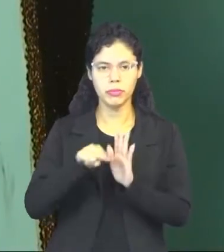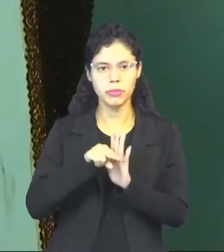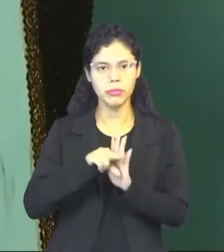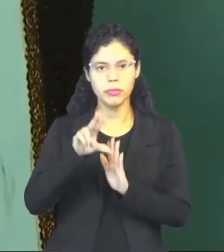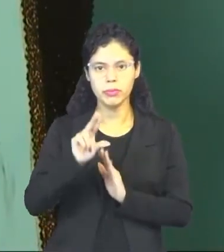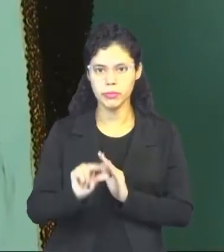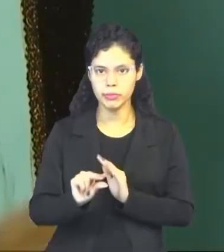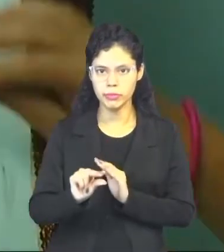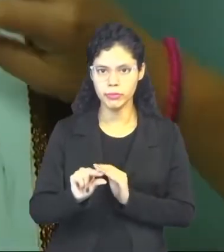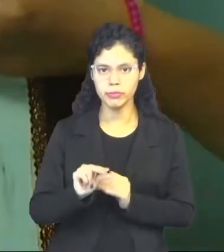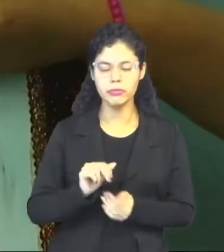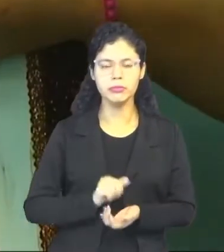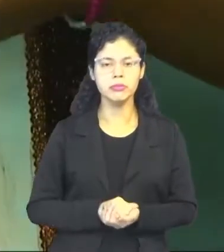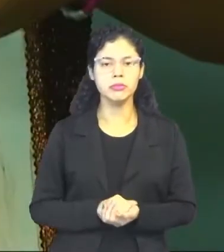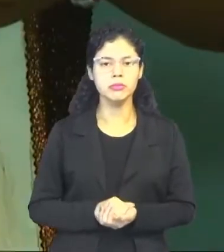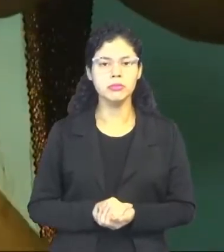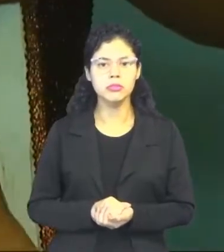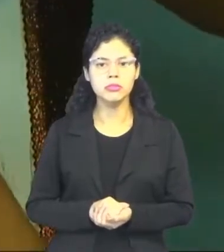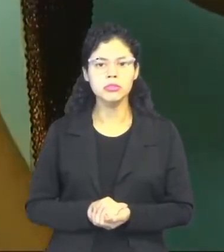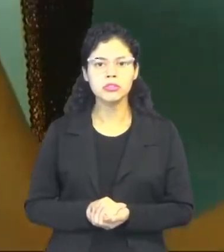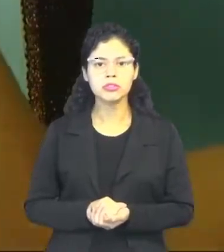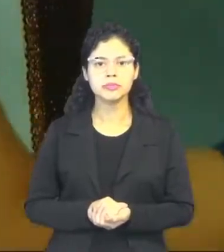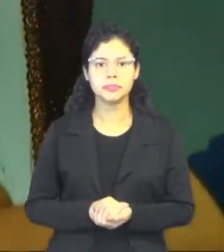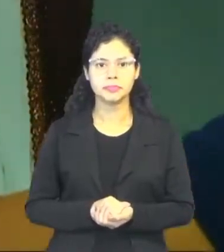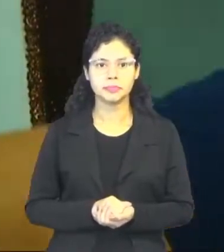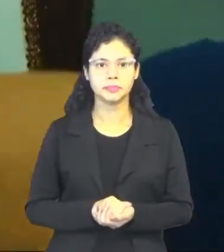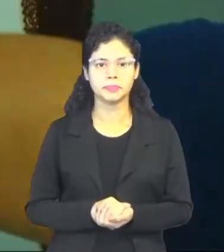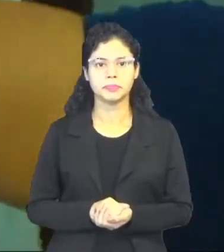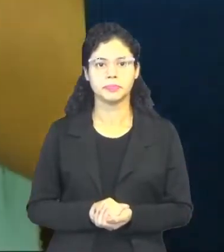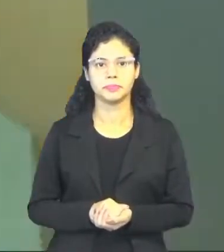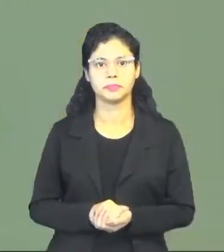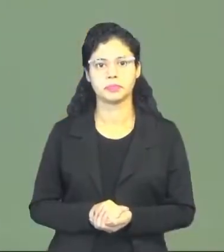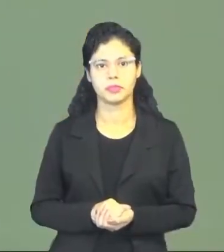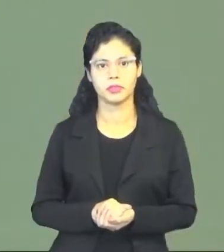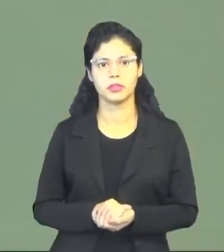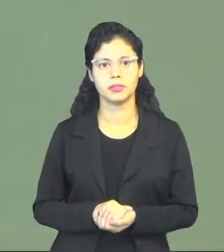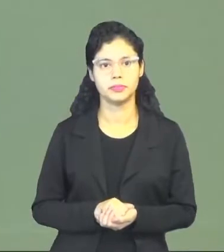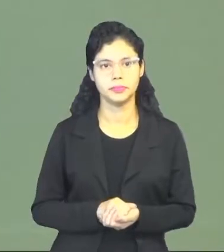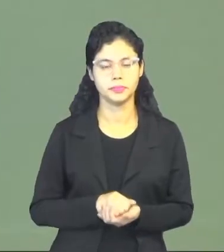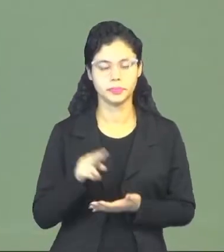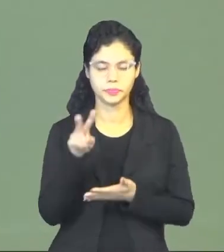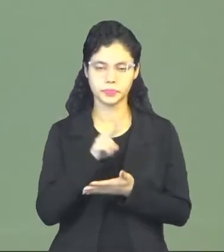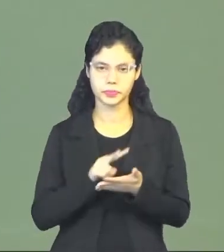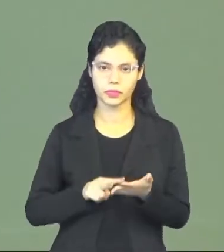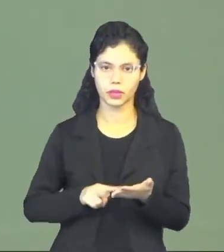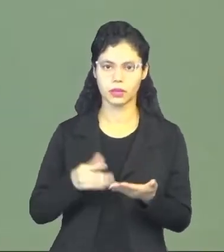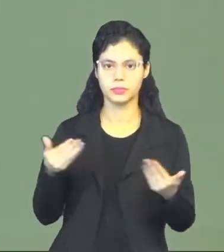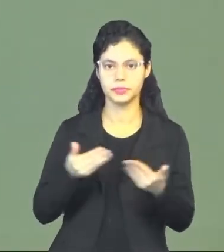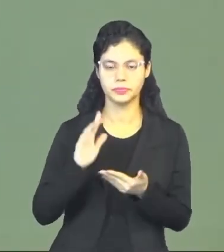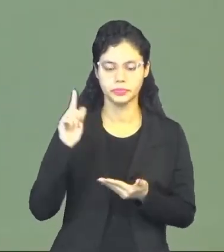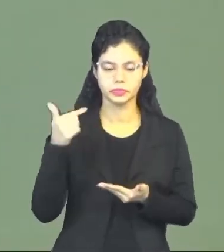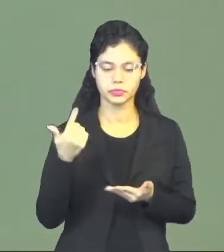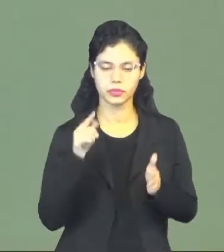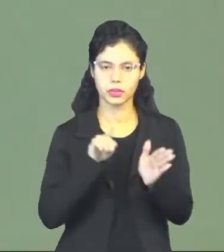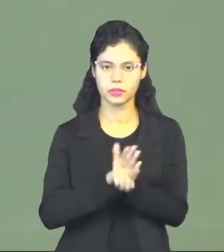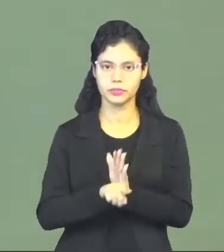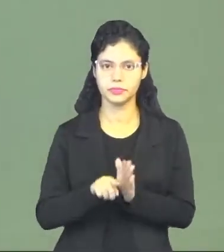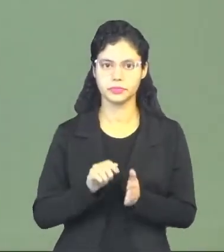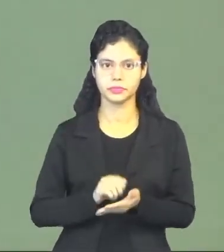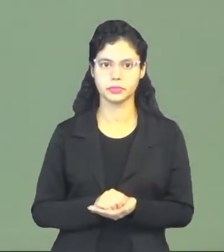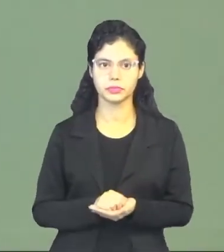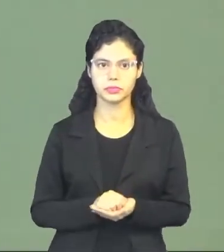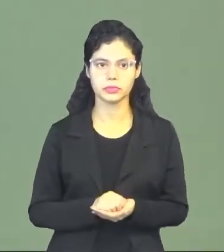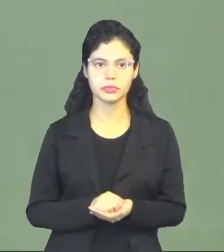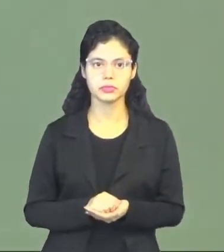notas baixas. Vamos lá, próxima questão. Continuando analisando o mesmo texto aí, a piada que